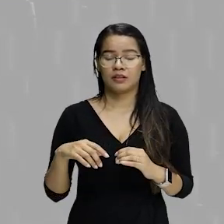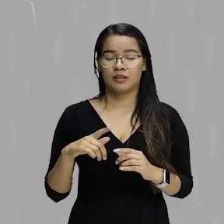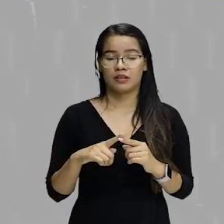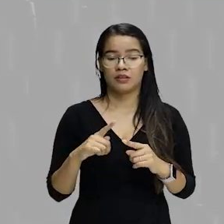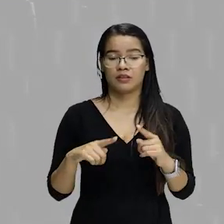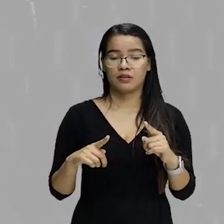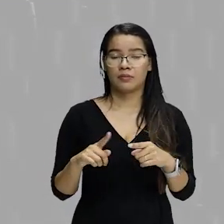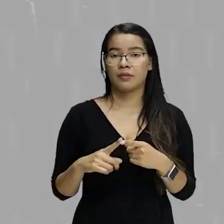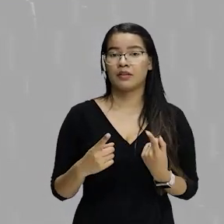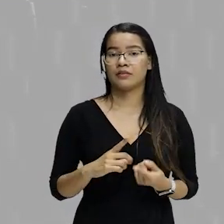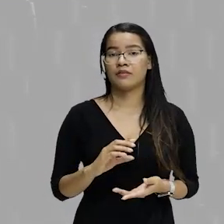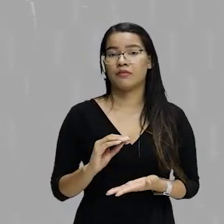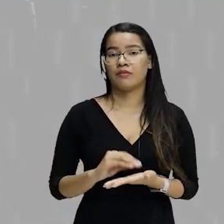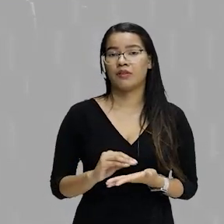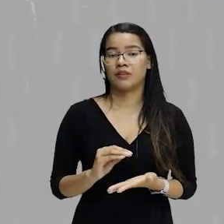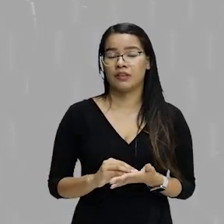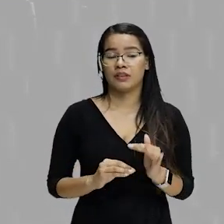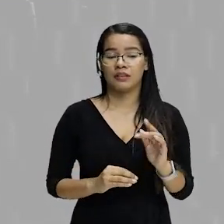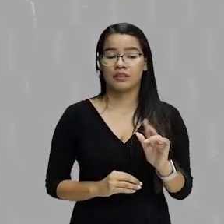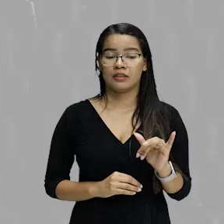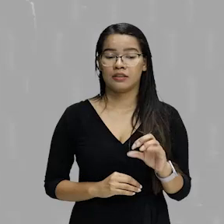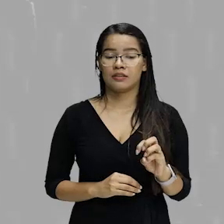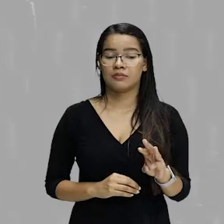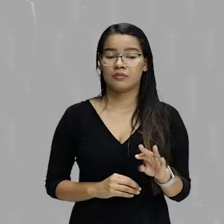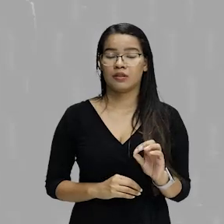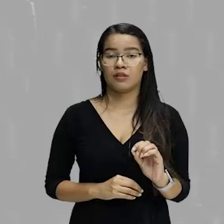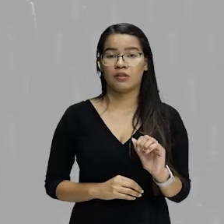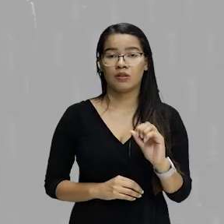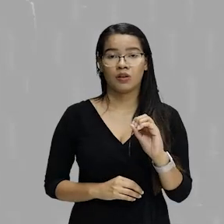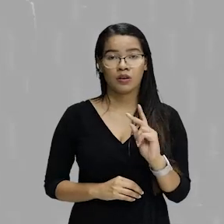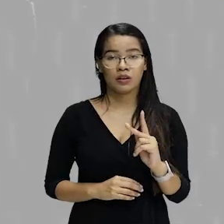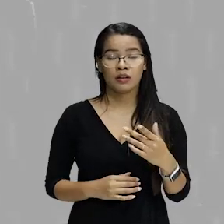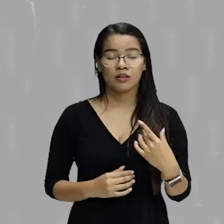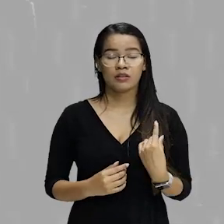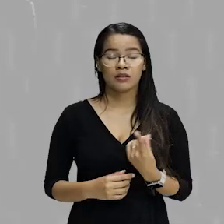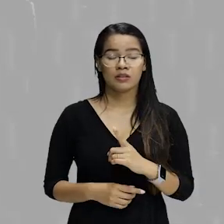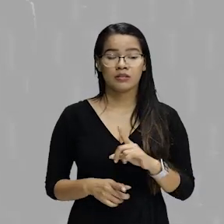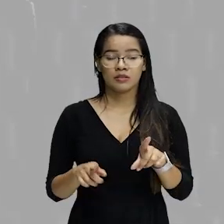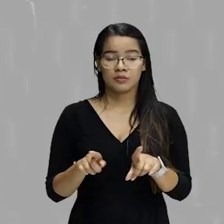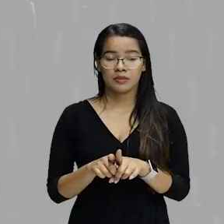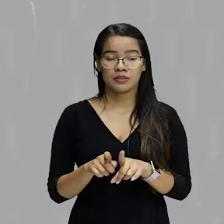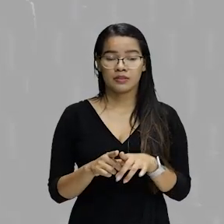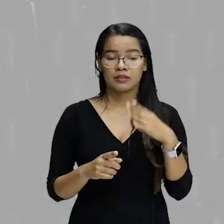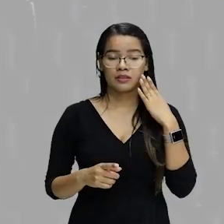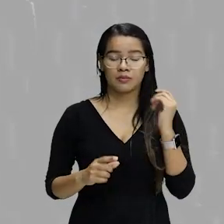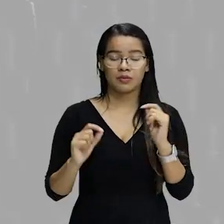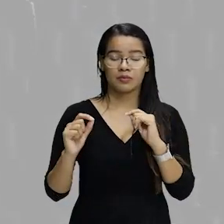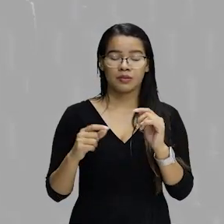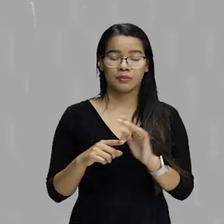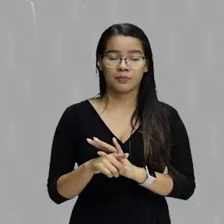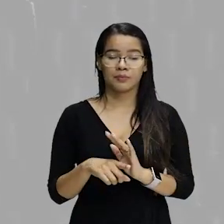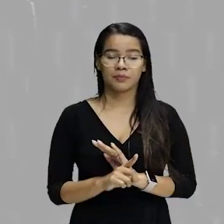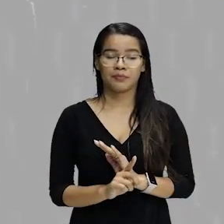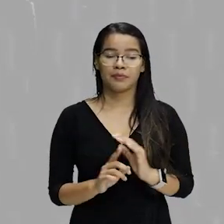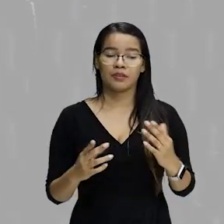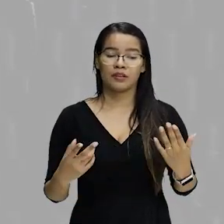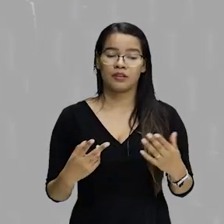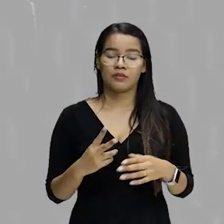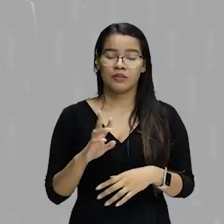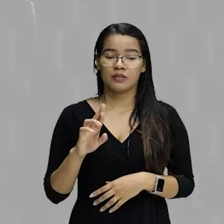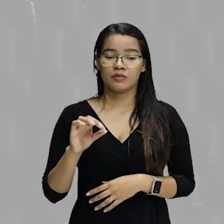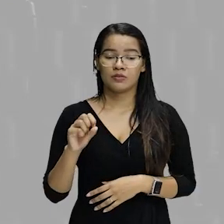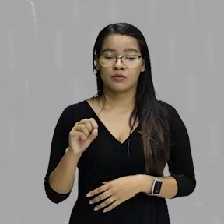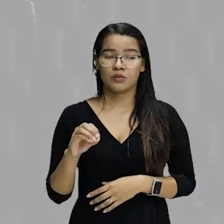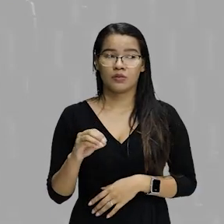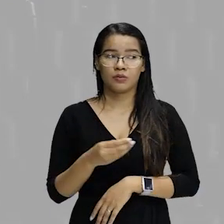já falei. E versos sem métrica e sem rima. A gente sabe também que essa questão de versos brancos, de